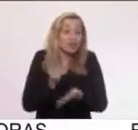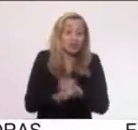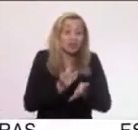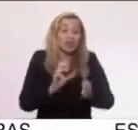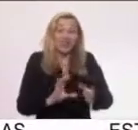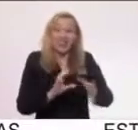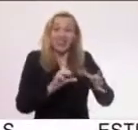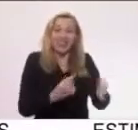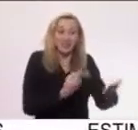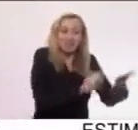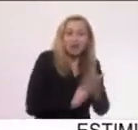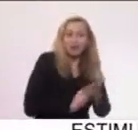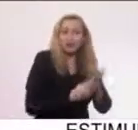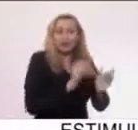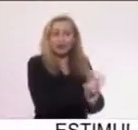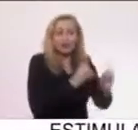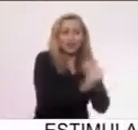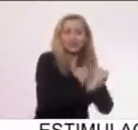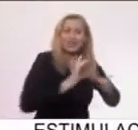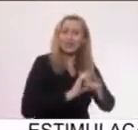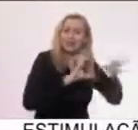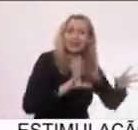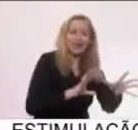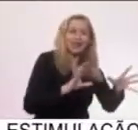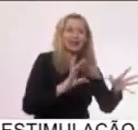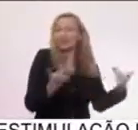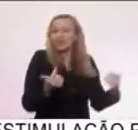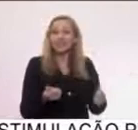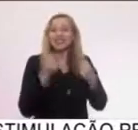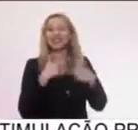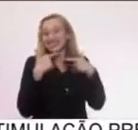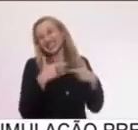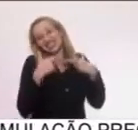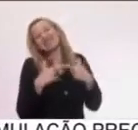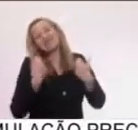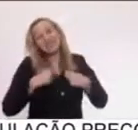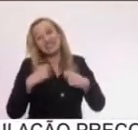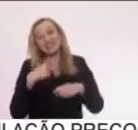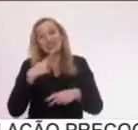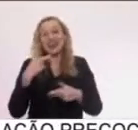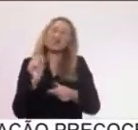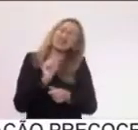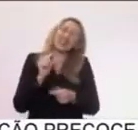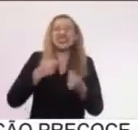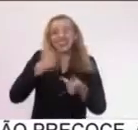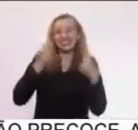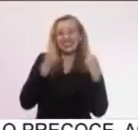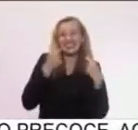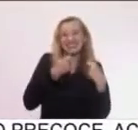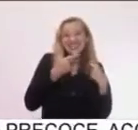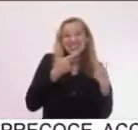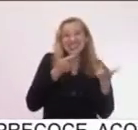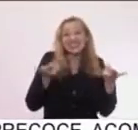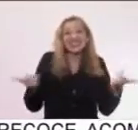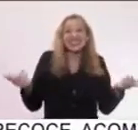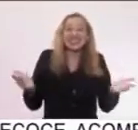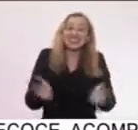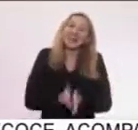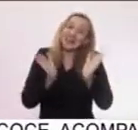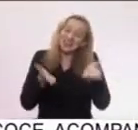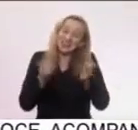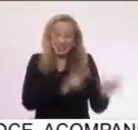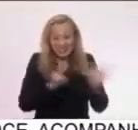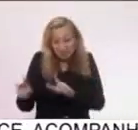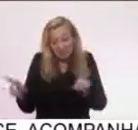o socialismo e a liberdade. Eu sempre dou uma risada quando falo disso, porque é muito engraçado. Agora, essa